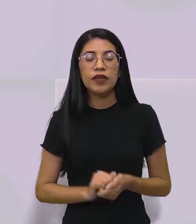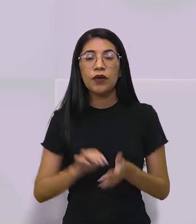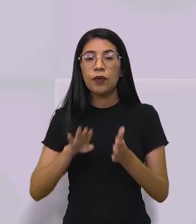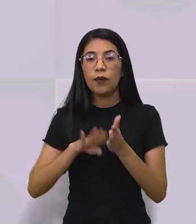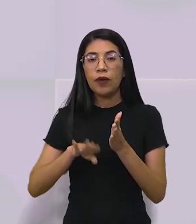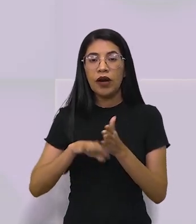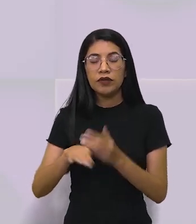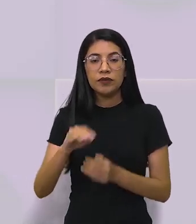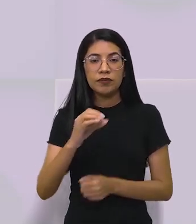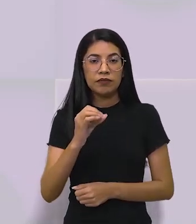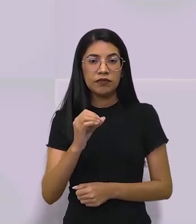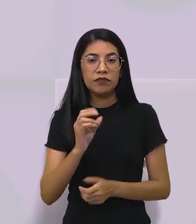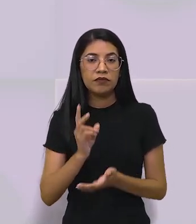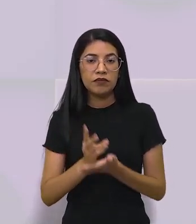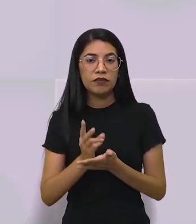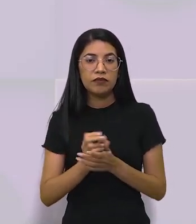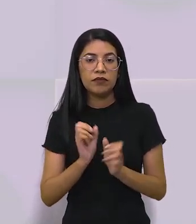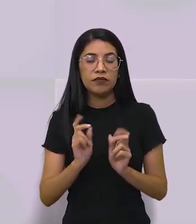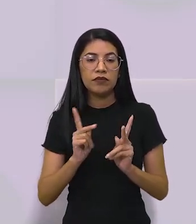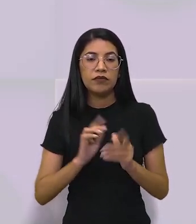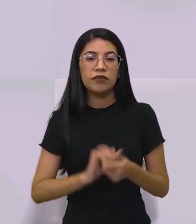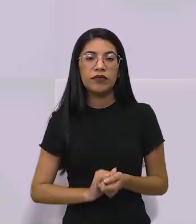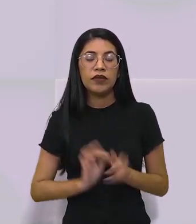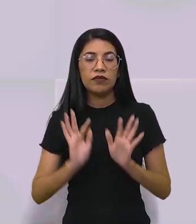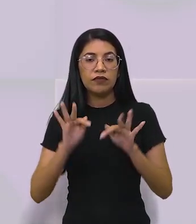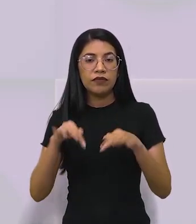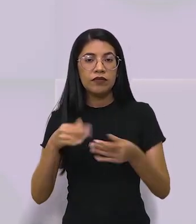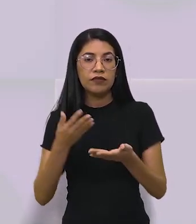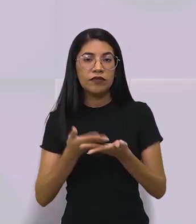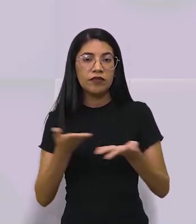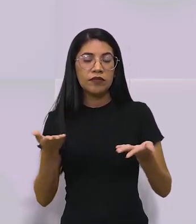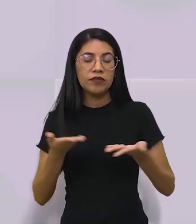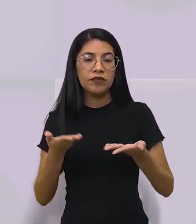resto 0, ok? Então, finalizamos aqui